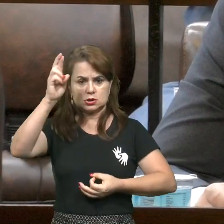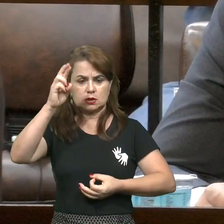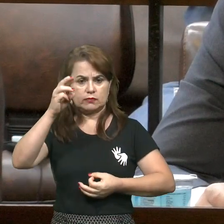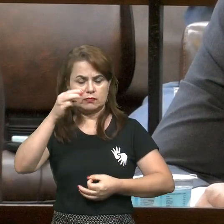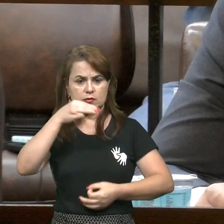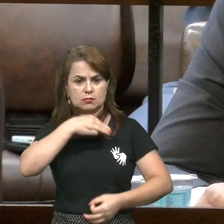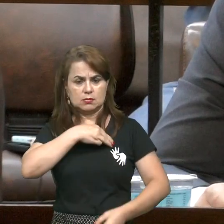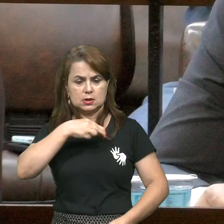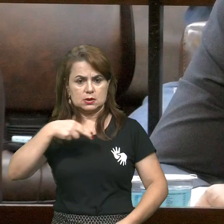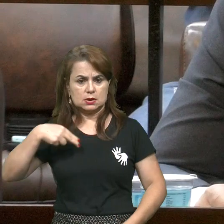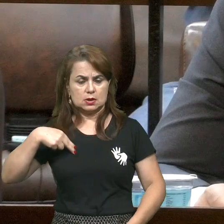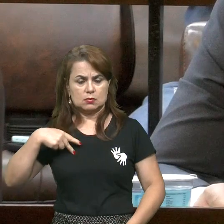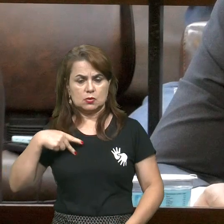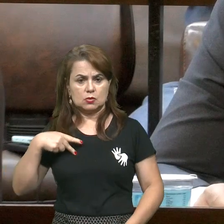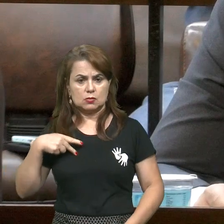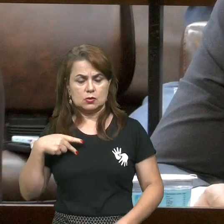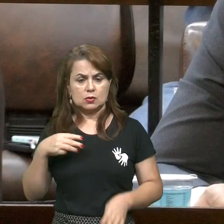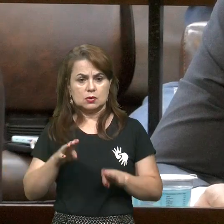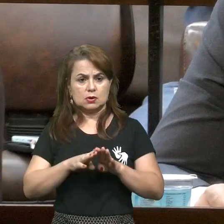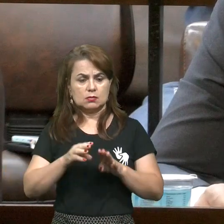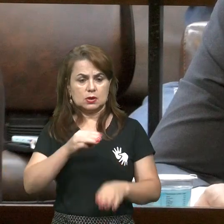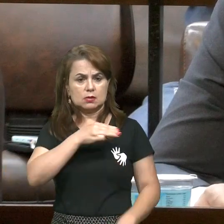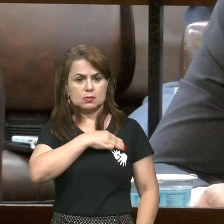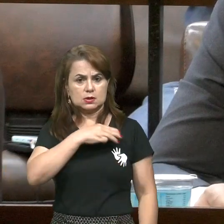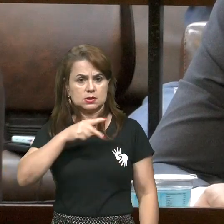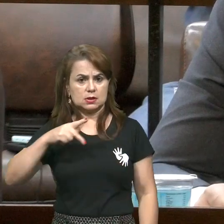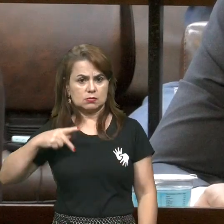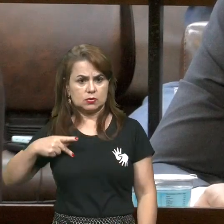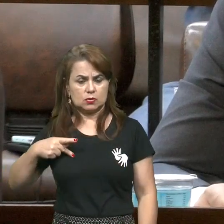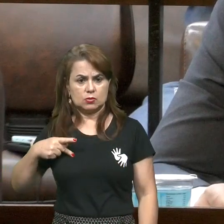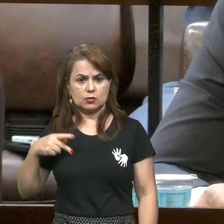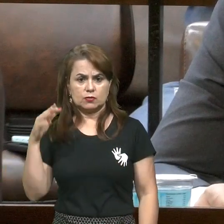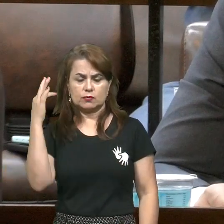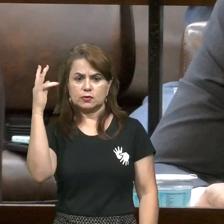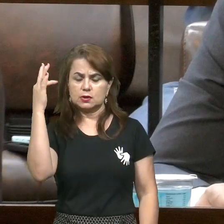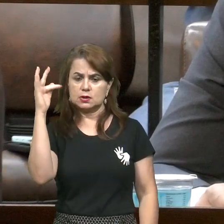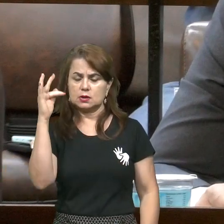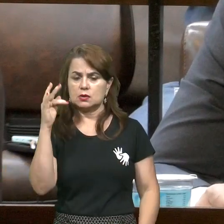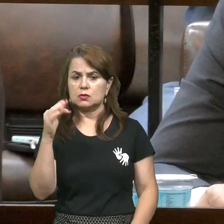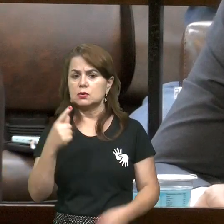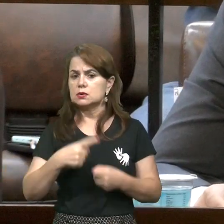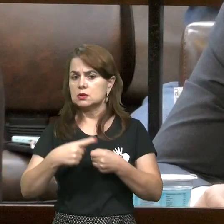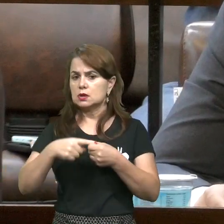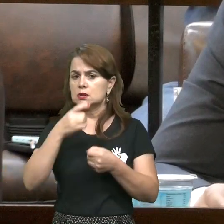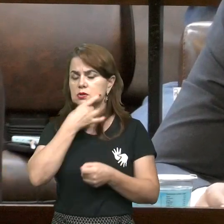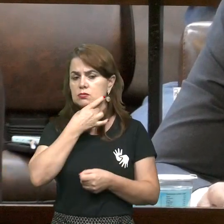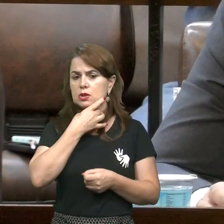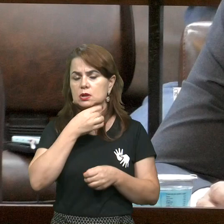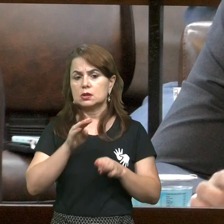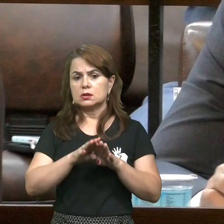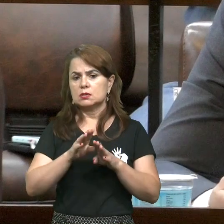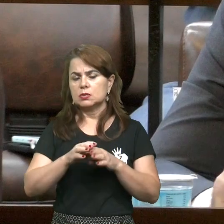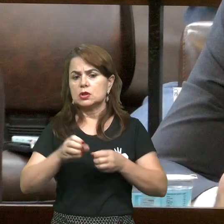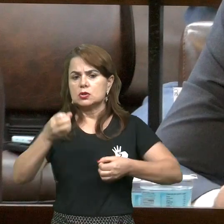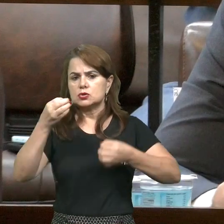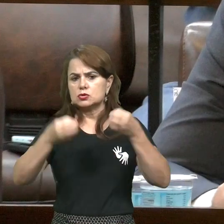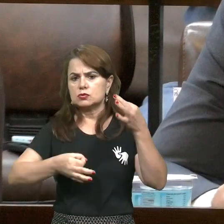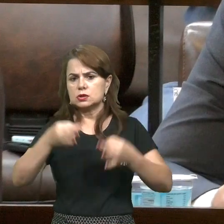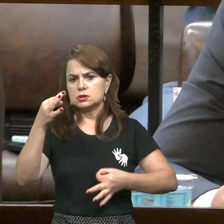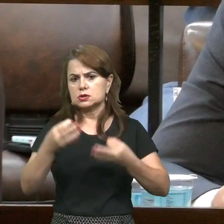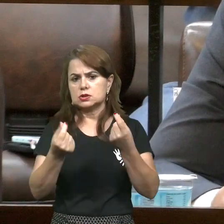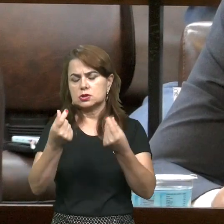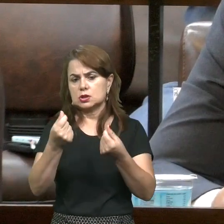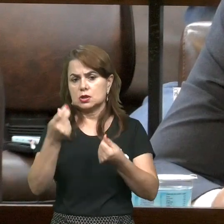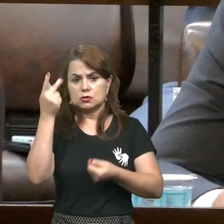Estado de São Paulo, e ao Ministério Público Federal da cidade de Marília e também ao Tribunal de Contas do Estado de São